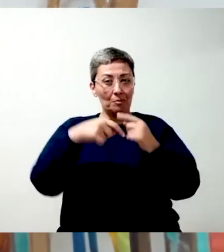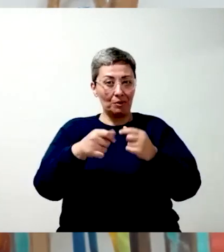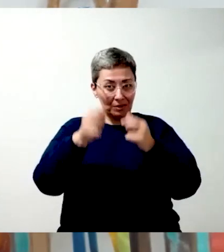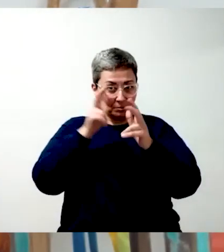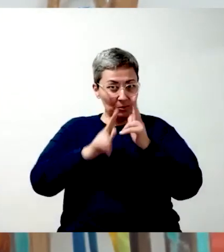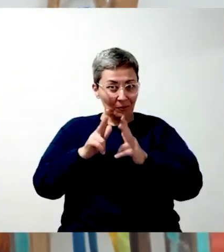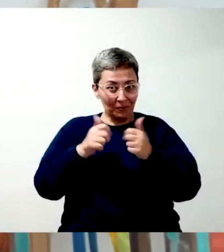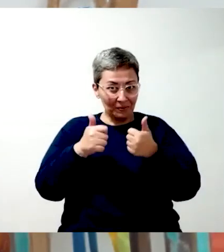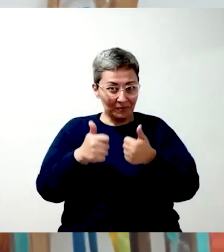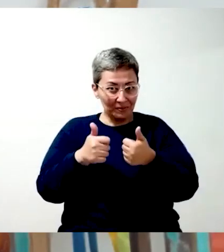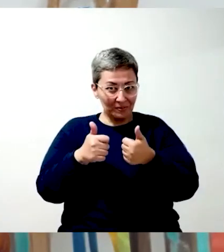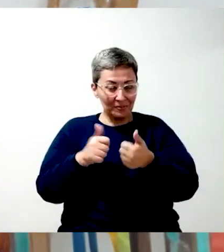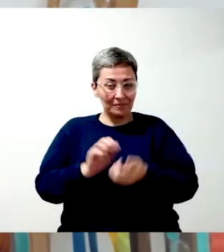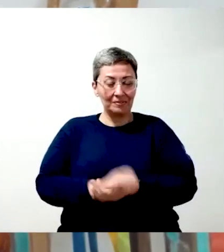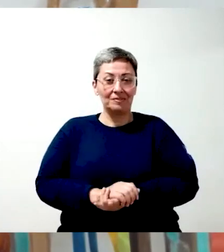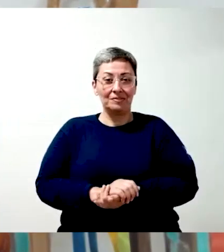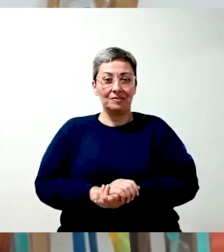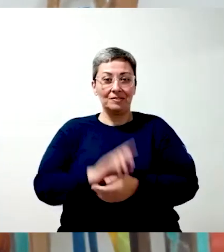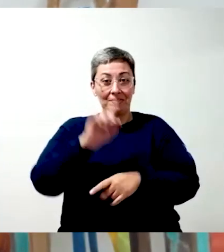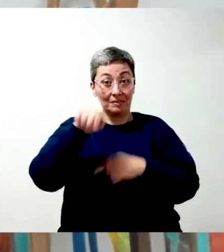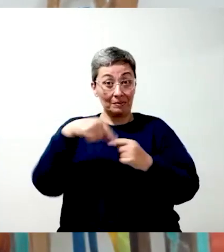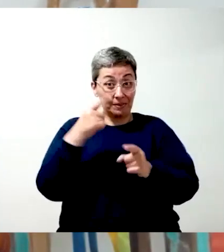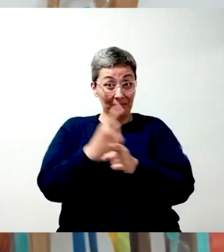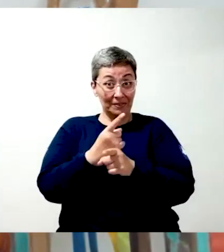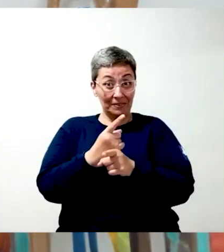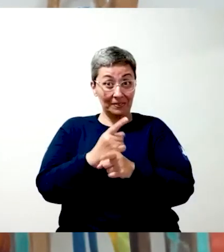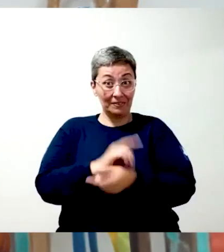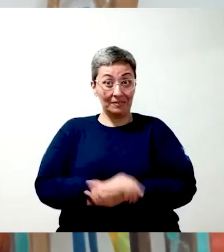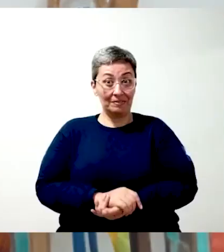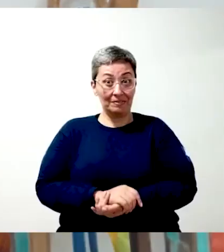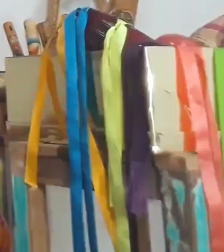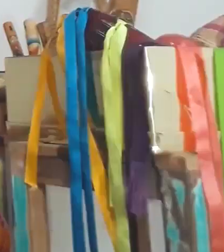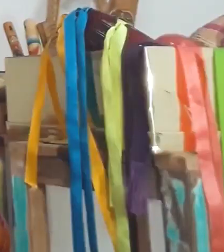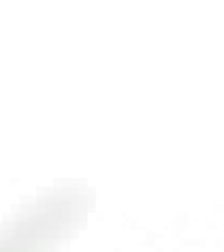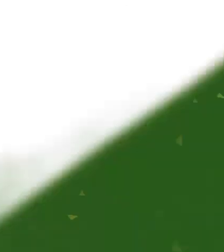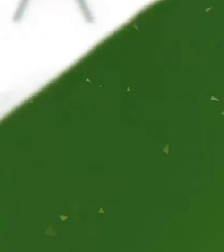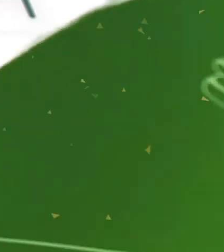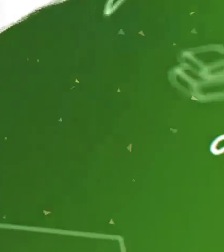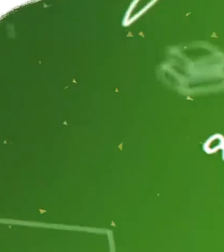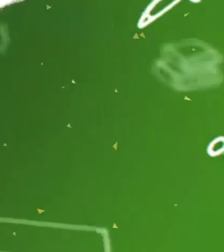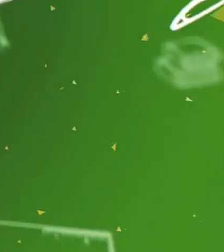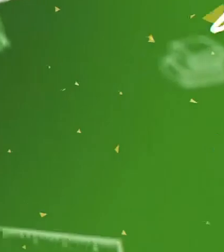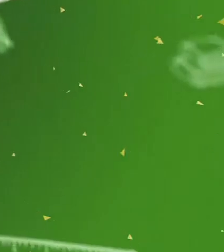você me conta, tá bom? A gente se vê!